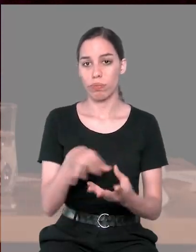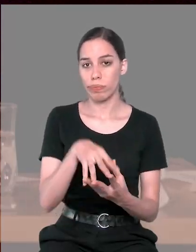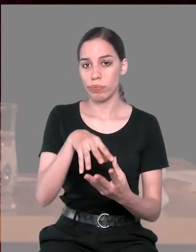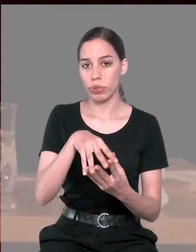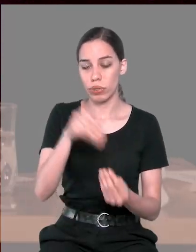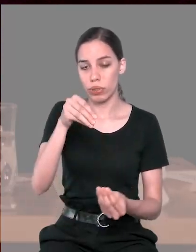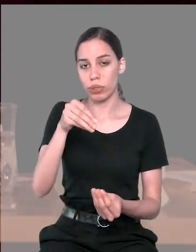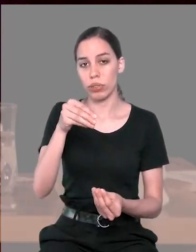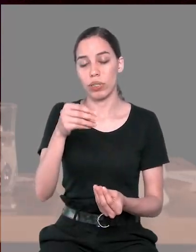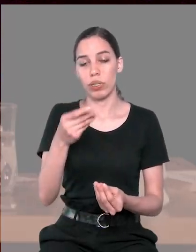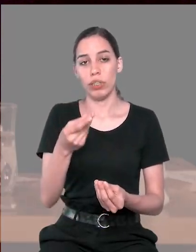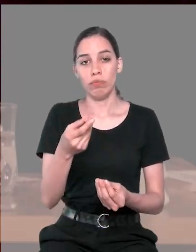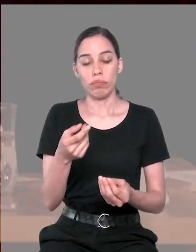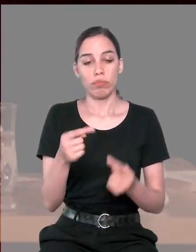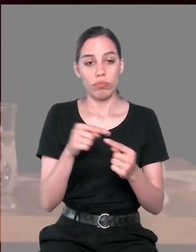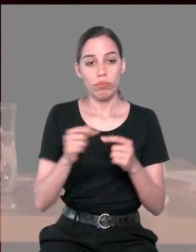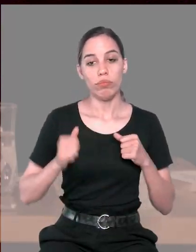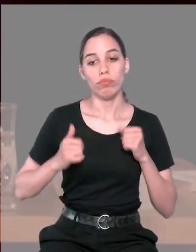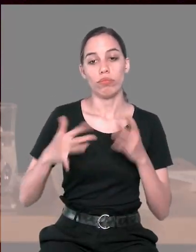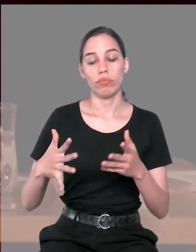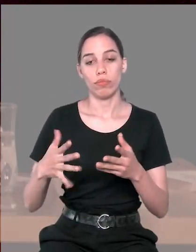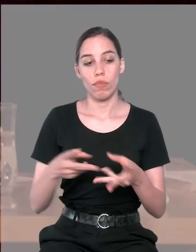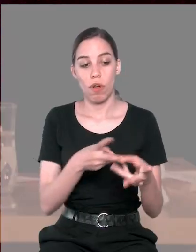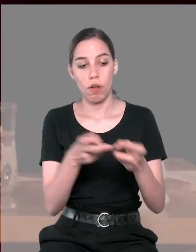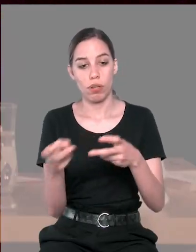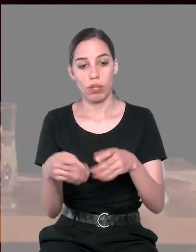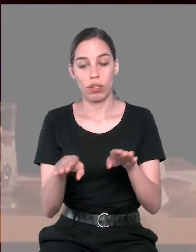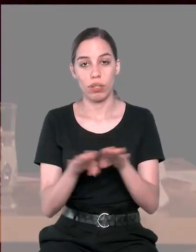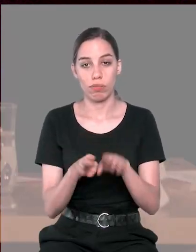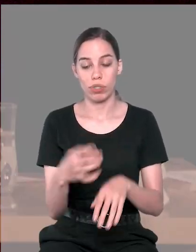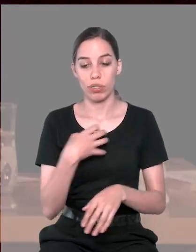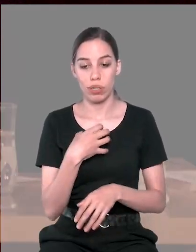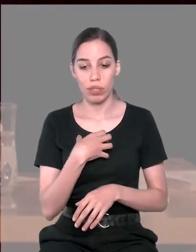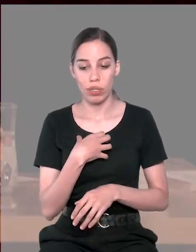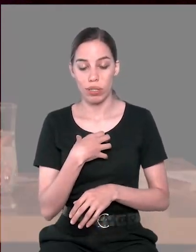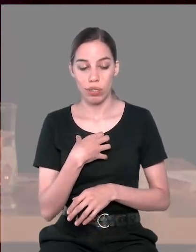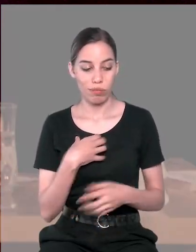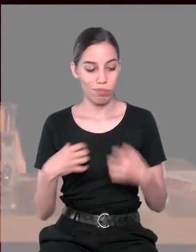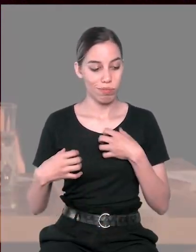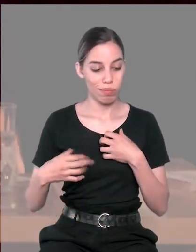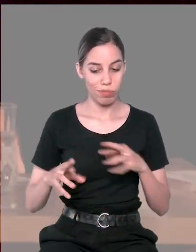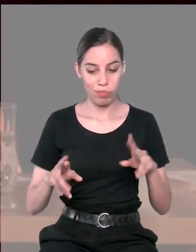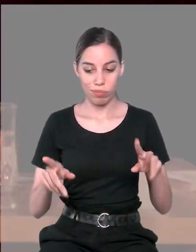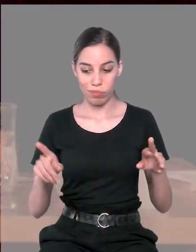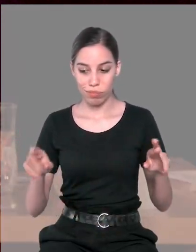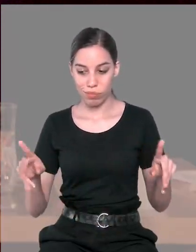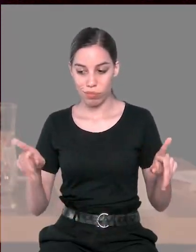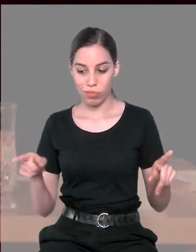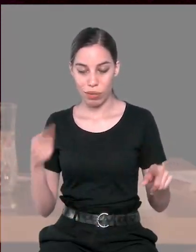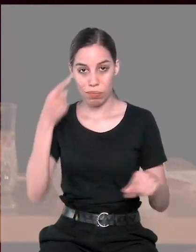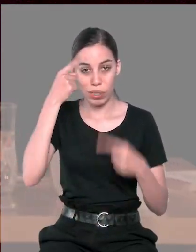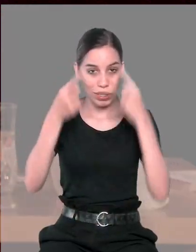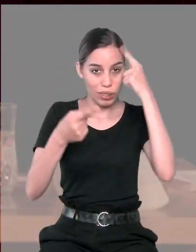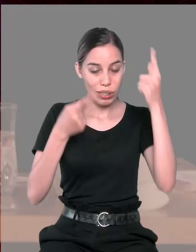um contínuo de atos que marcam a passagem de uma percepção a uma sensação, de uma sensação a outra sensação, de uma